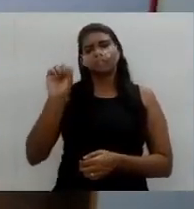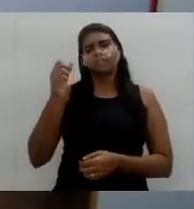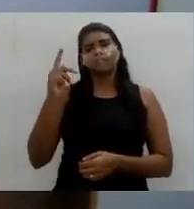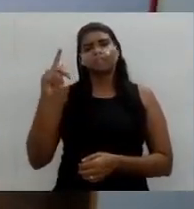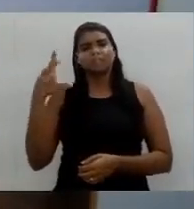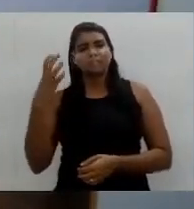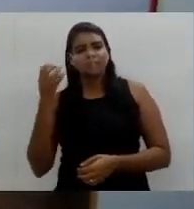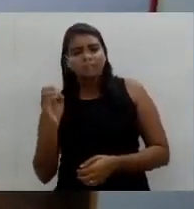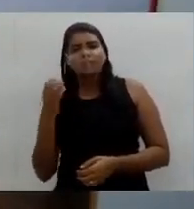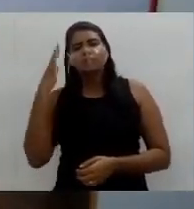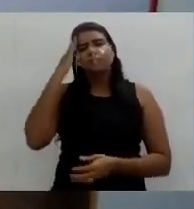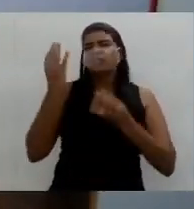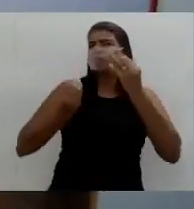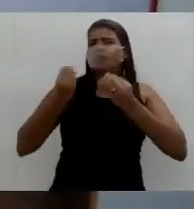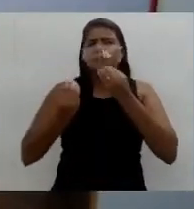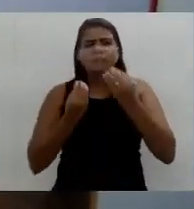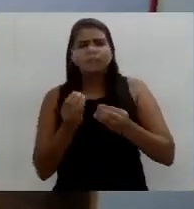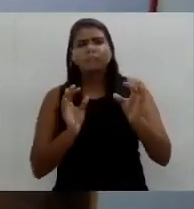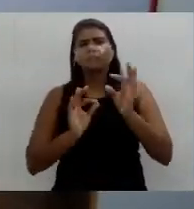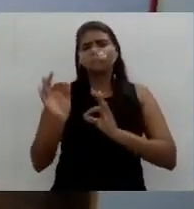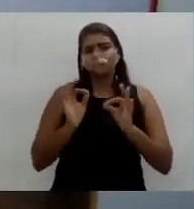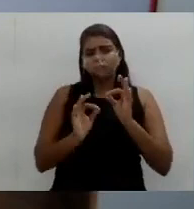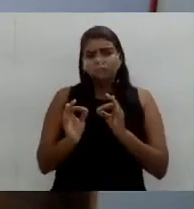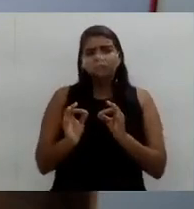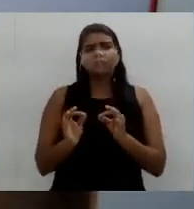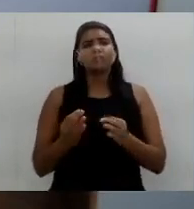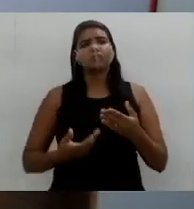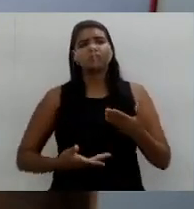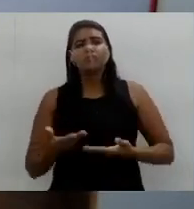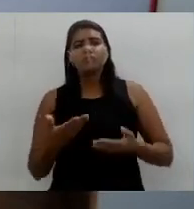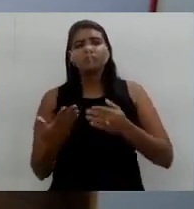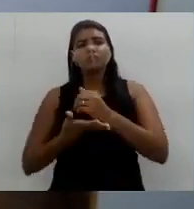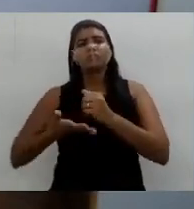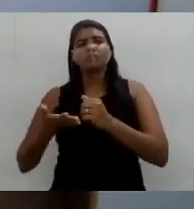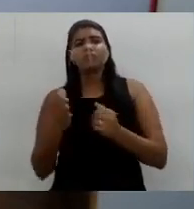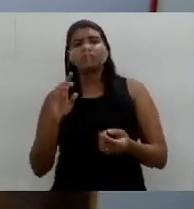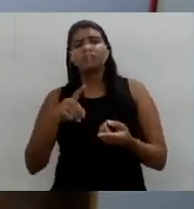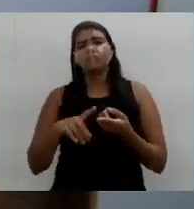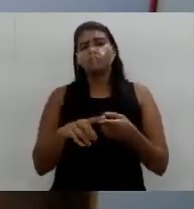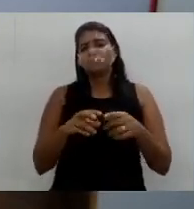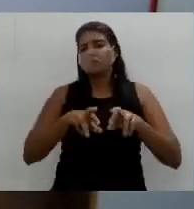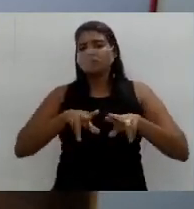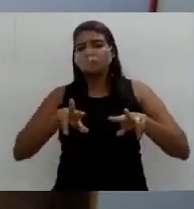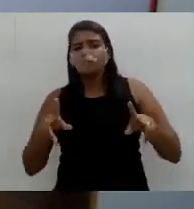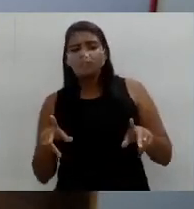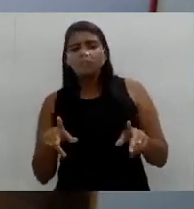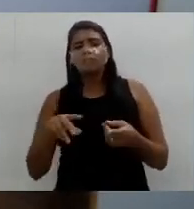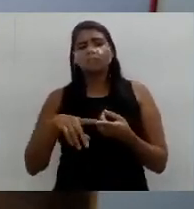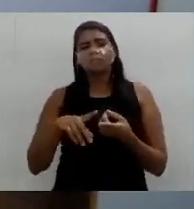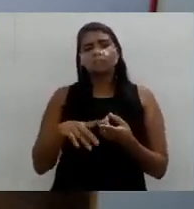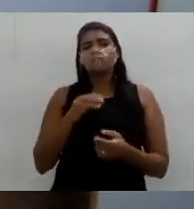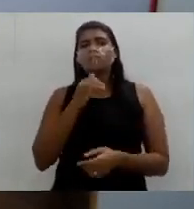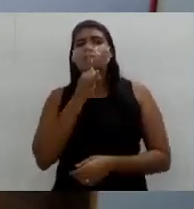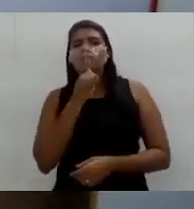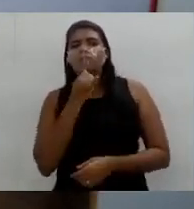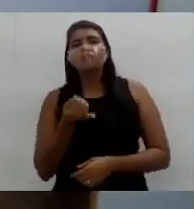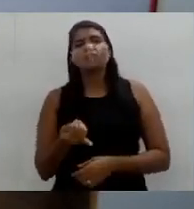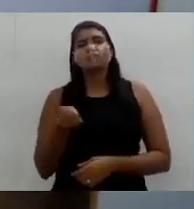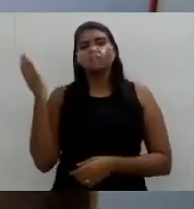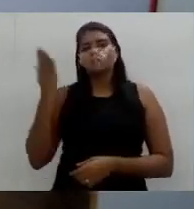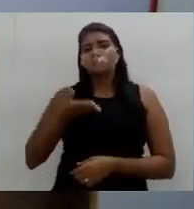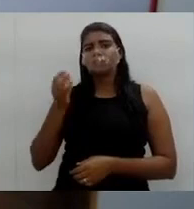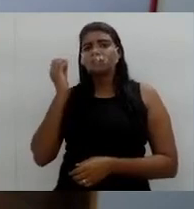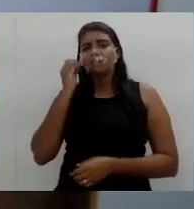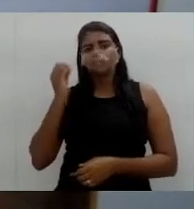né, entender como ela funciona, a gente também pode se basear em outras evidências para comprovar